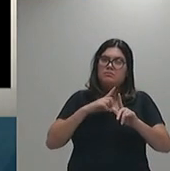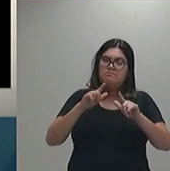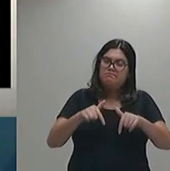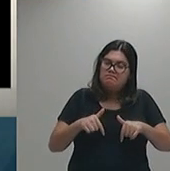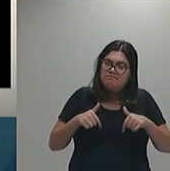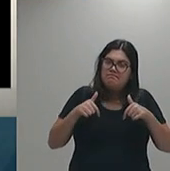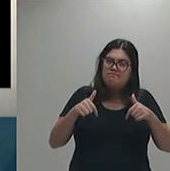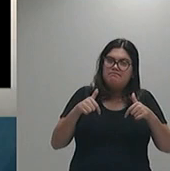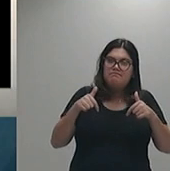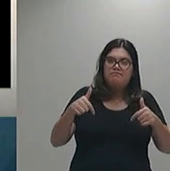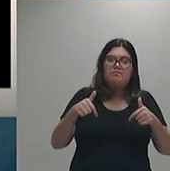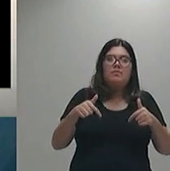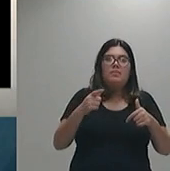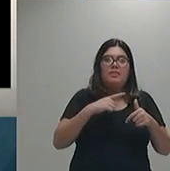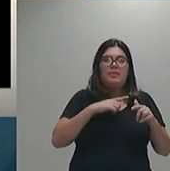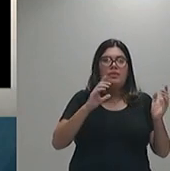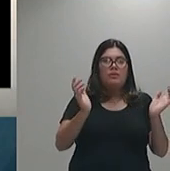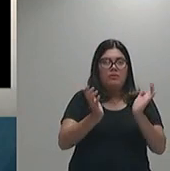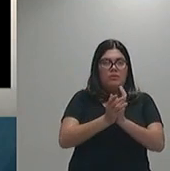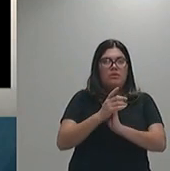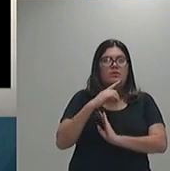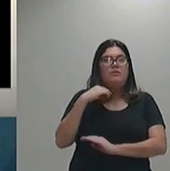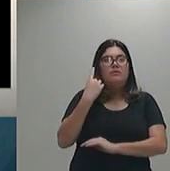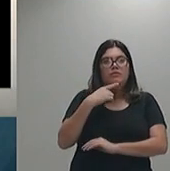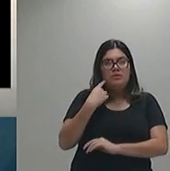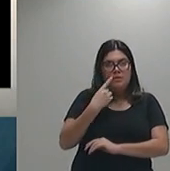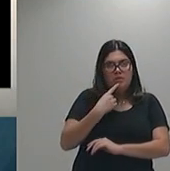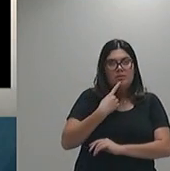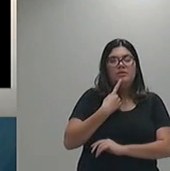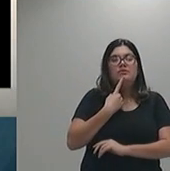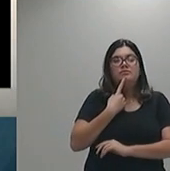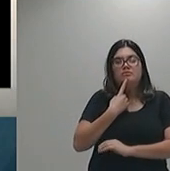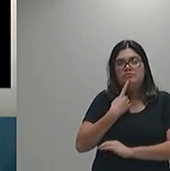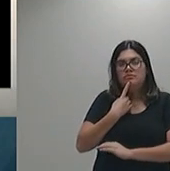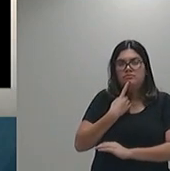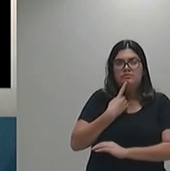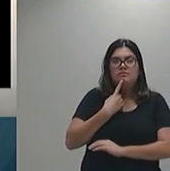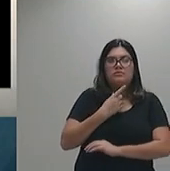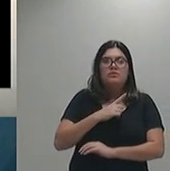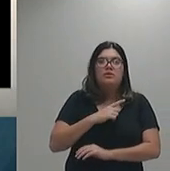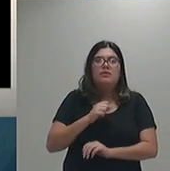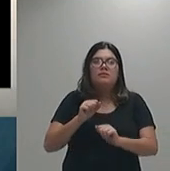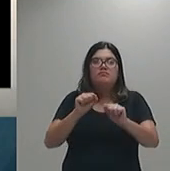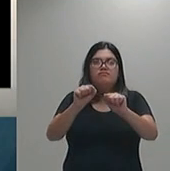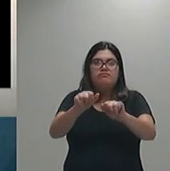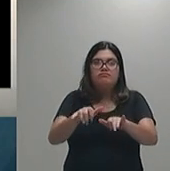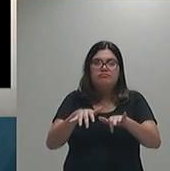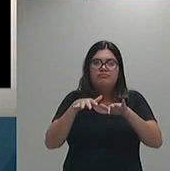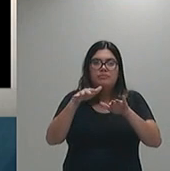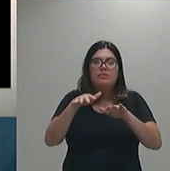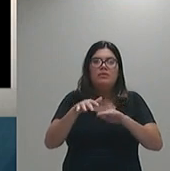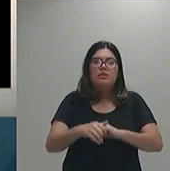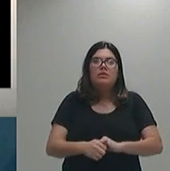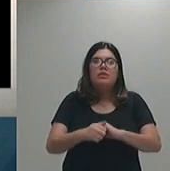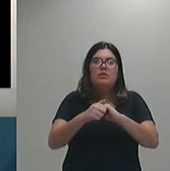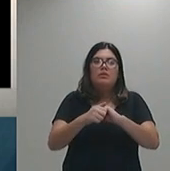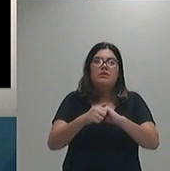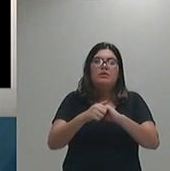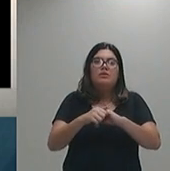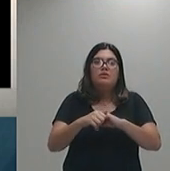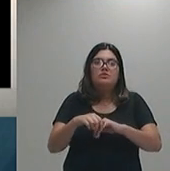plêiade de que estão na plateia o saúde na pessoa de duas